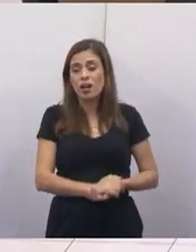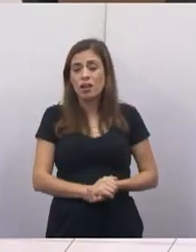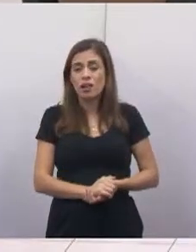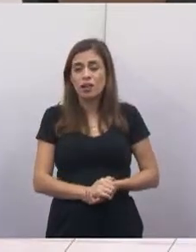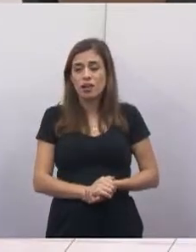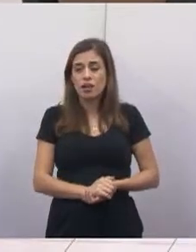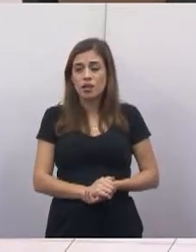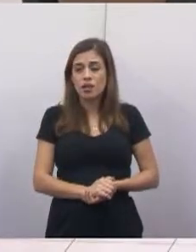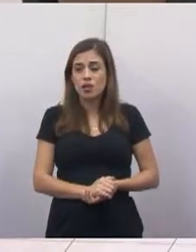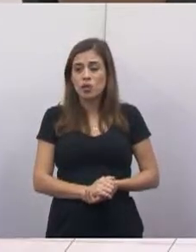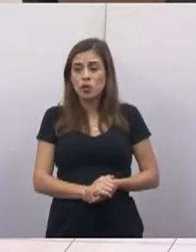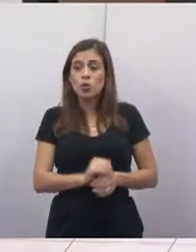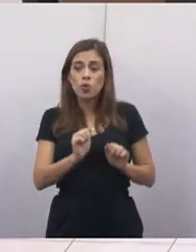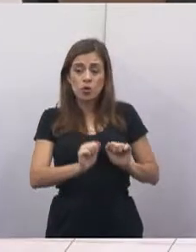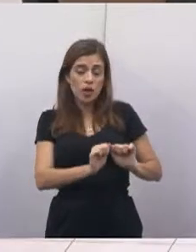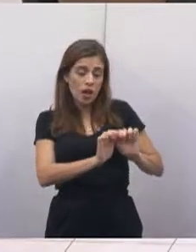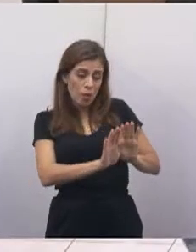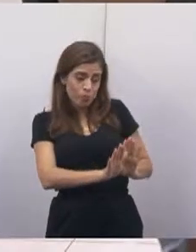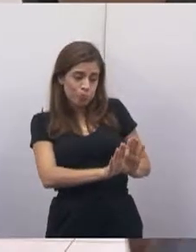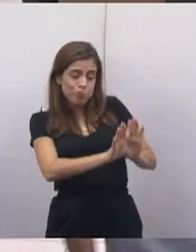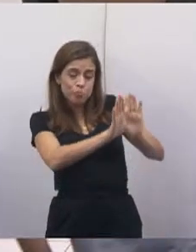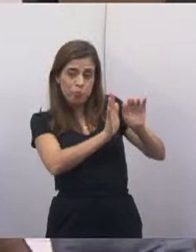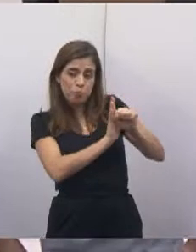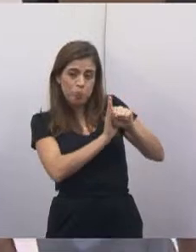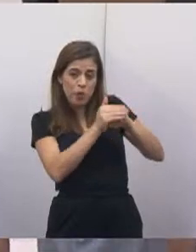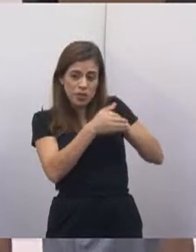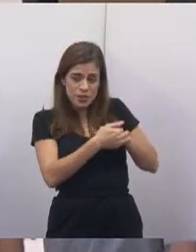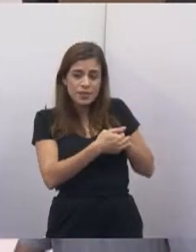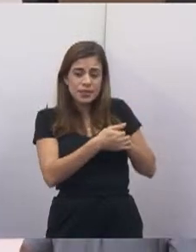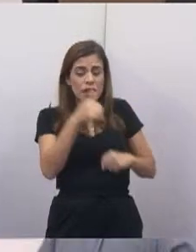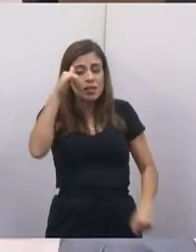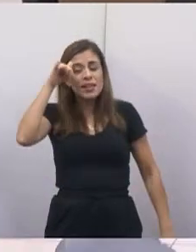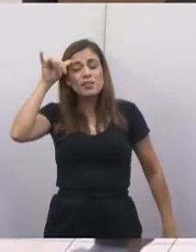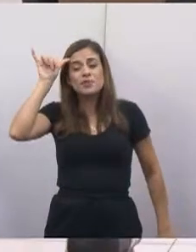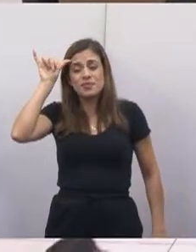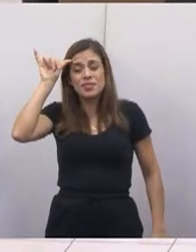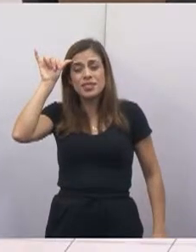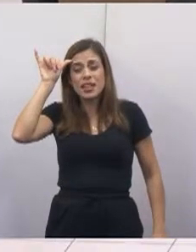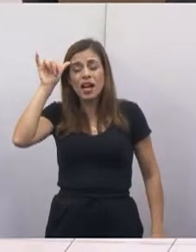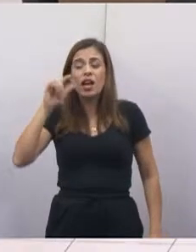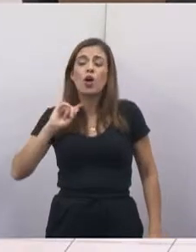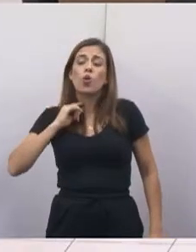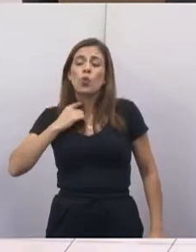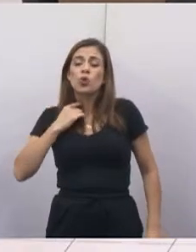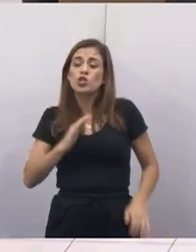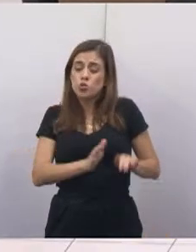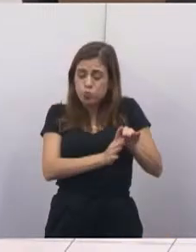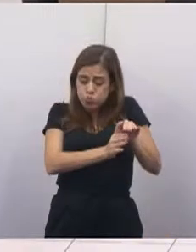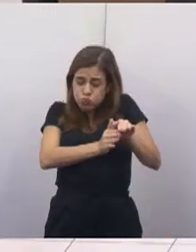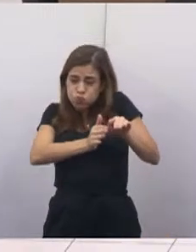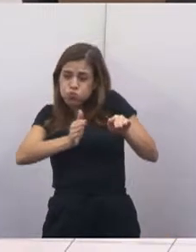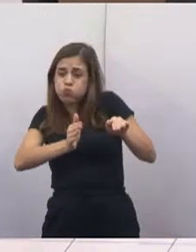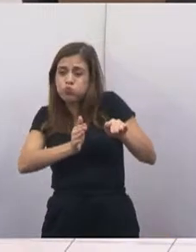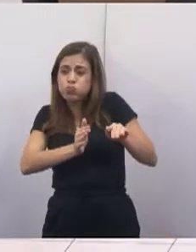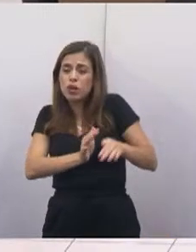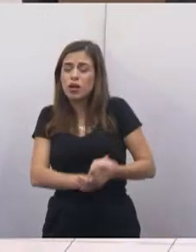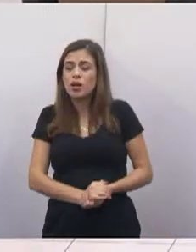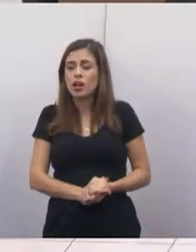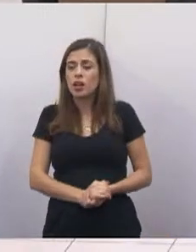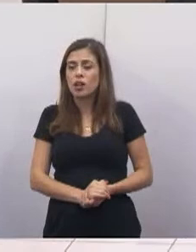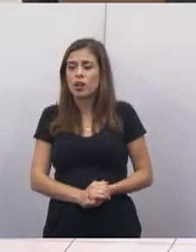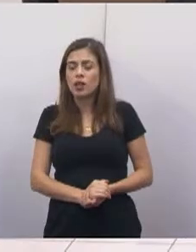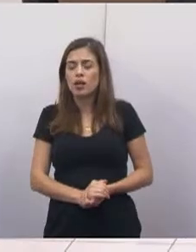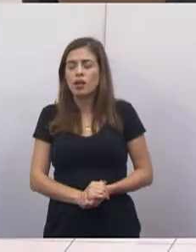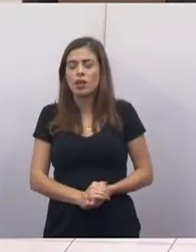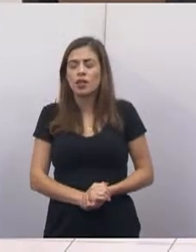essa grade de proteção, vai se evitar esse problema que a população se encontra